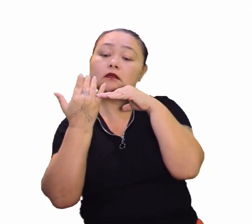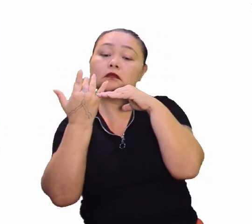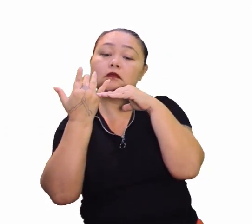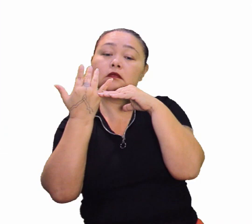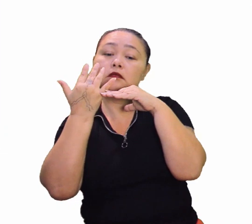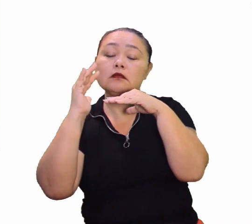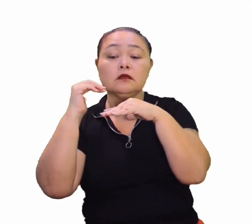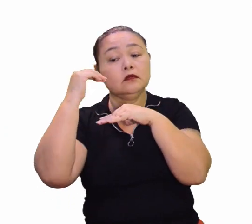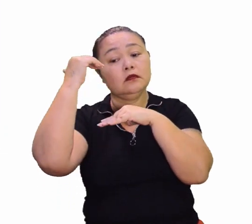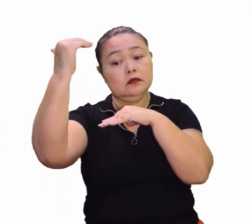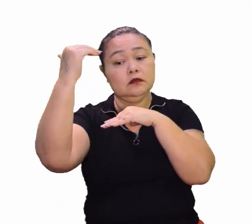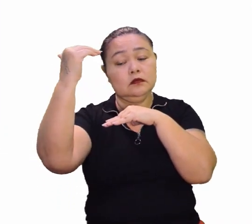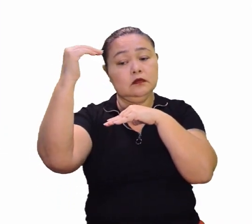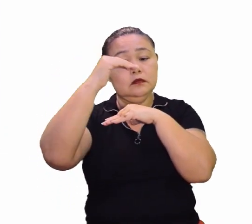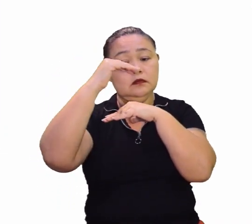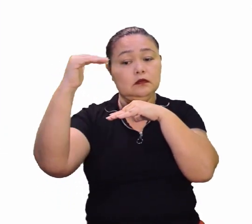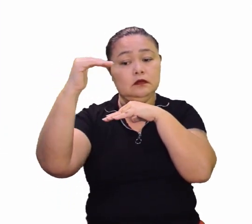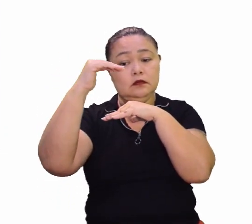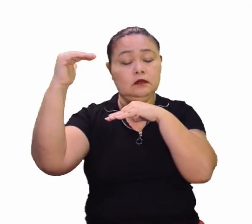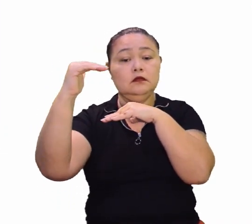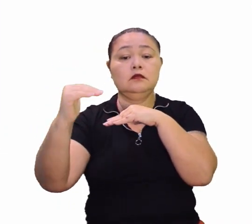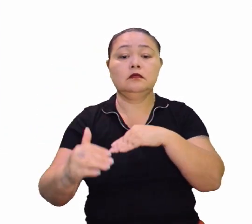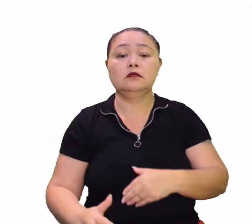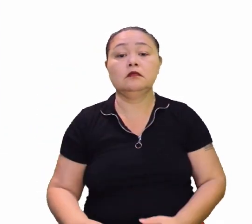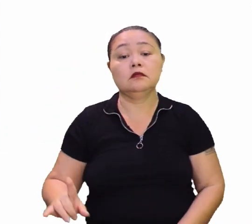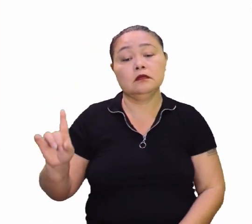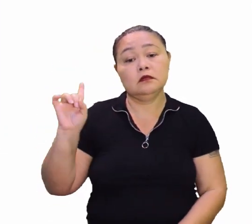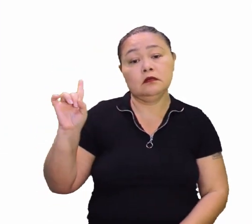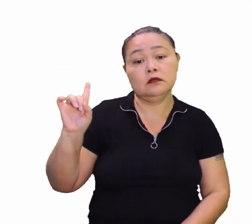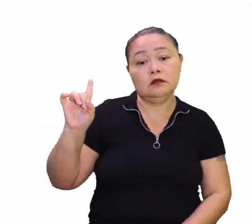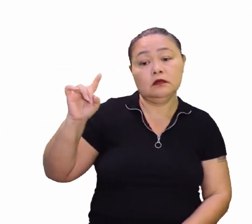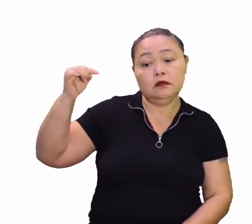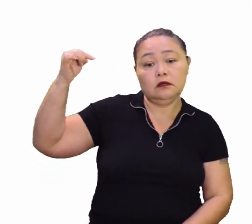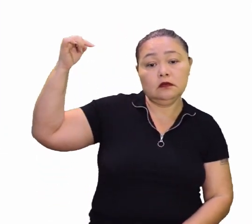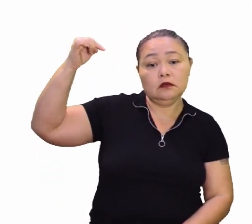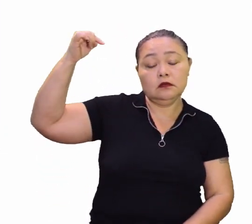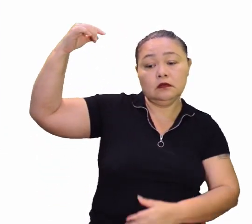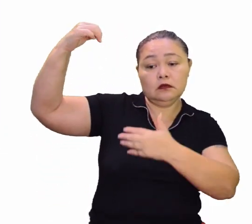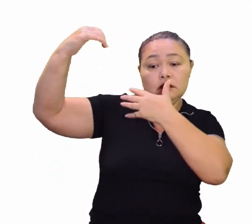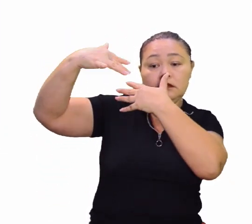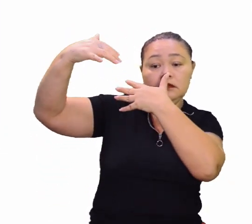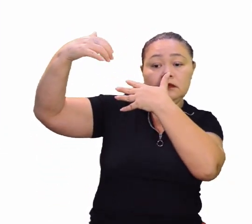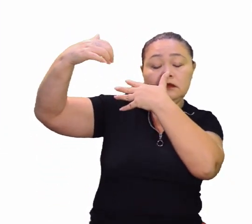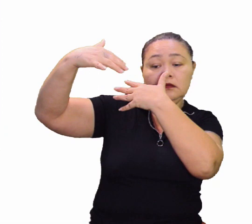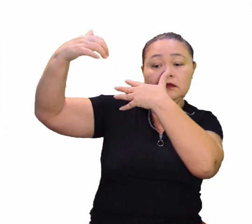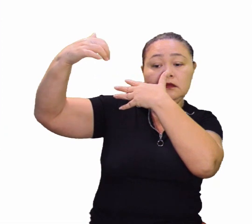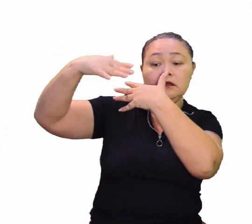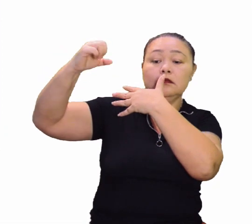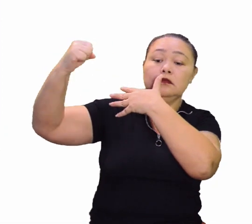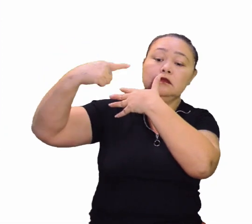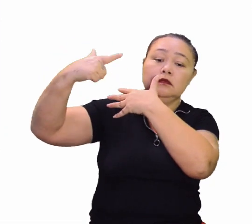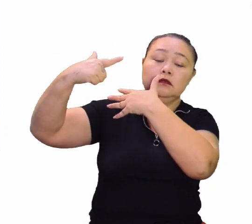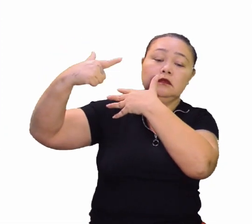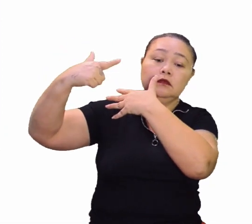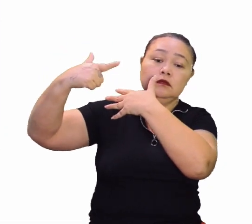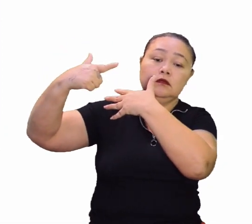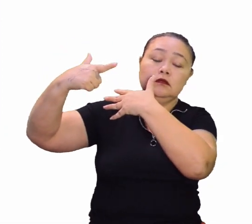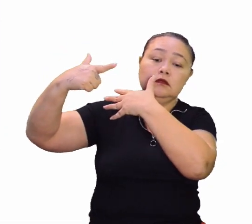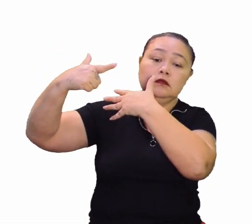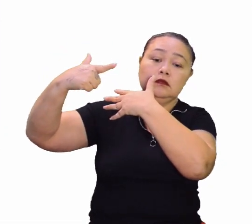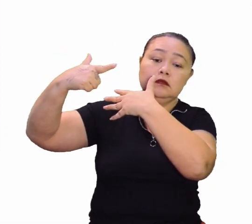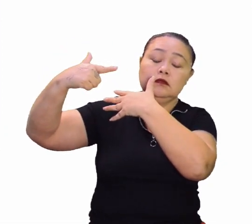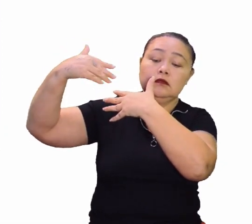as camadas mais altas da atmosfera. E essas setas aqui representam o que? Essa radiação solar